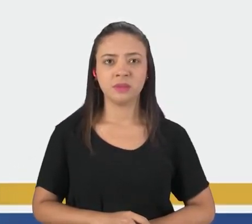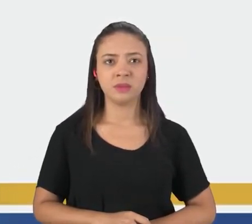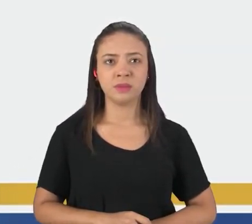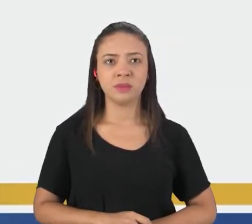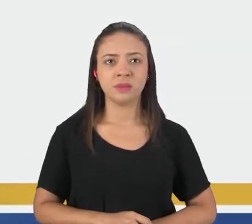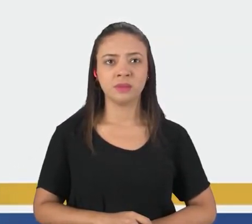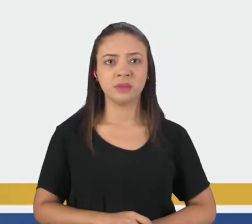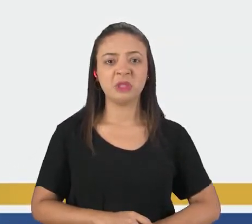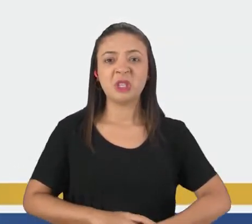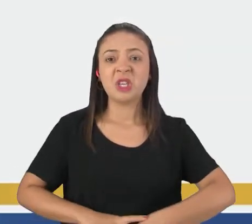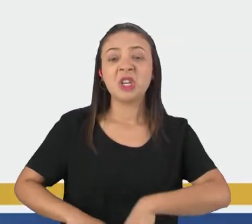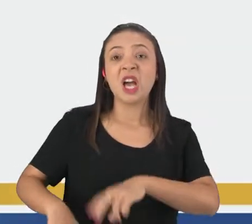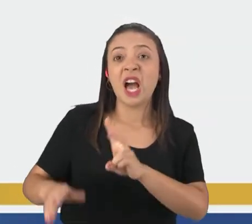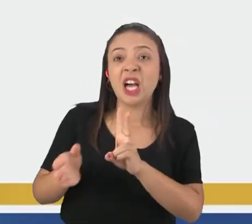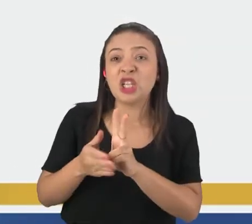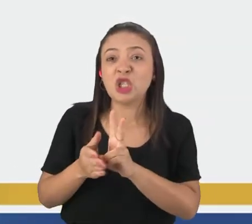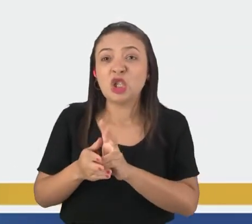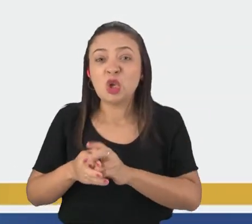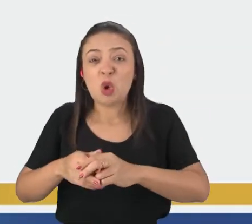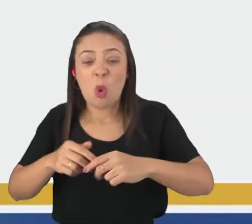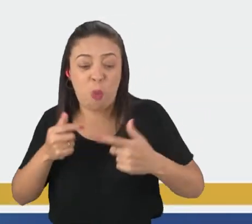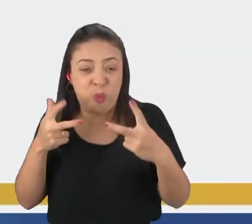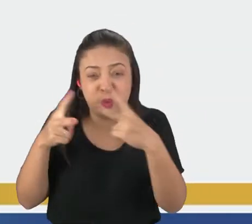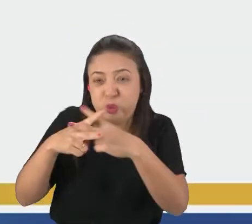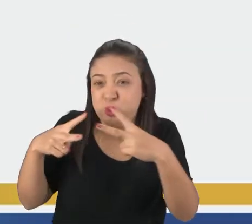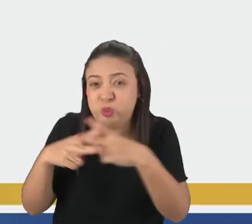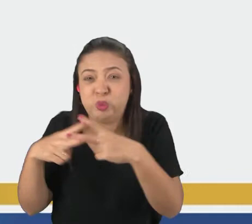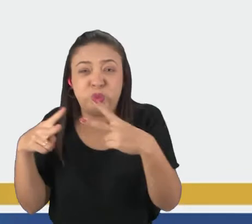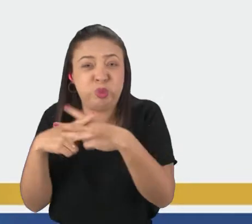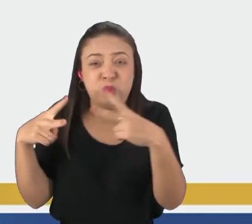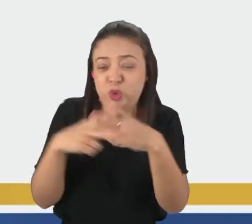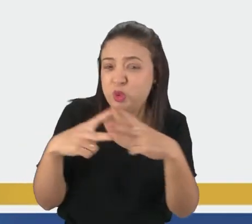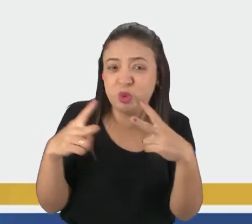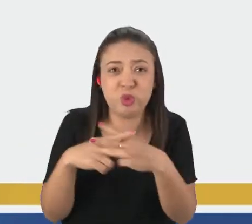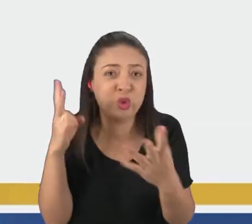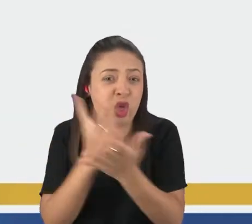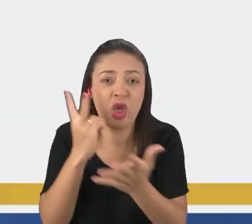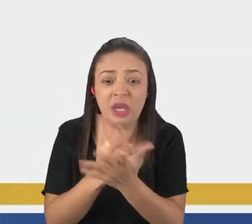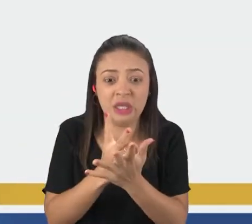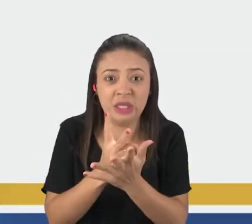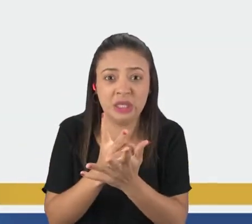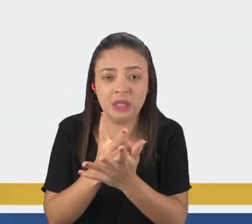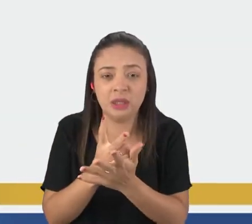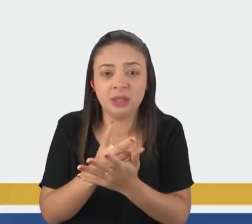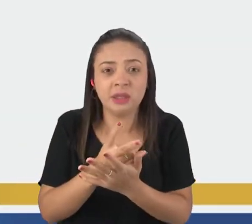A Índia lutou com seus irmãos até suas últimas forças, e quando se deu conta,